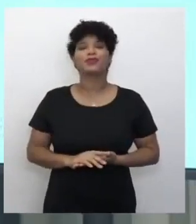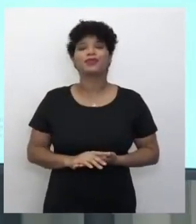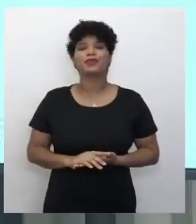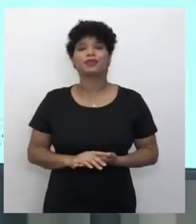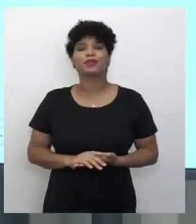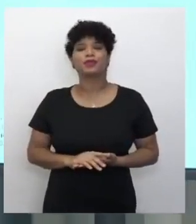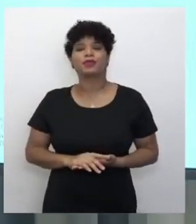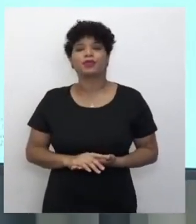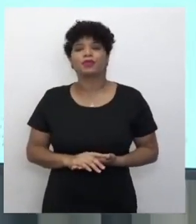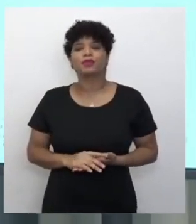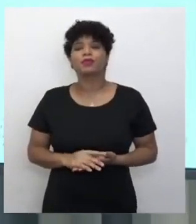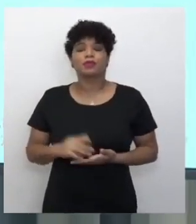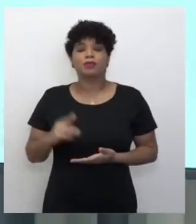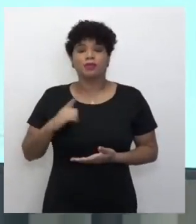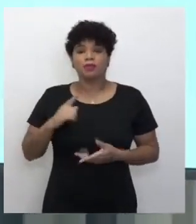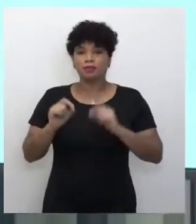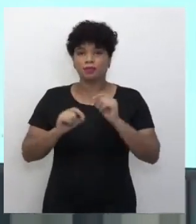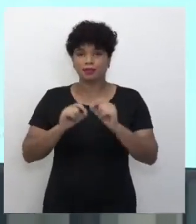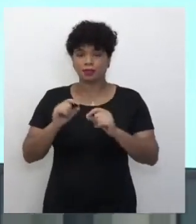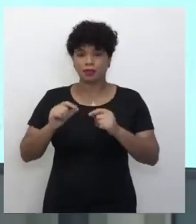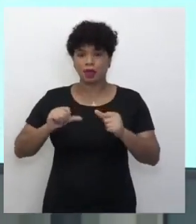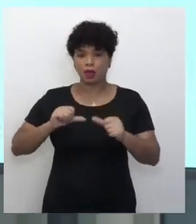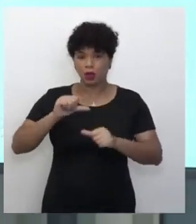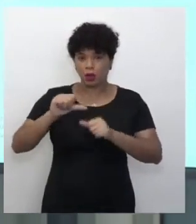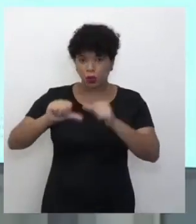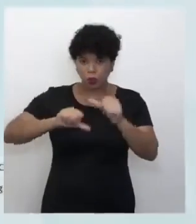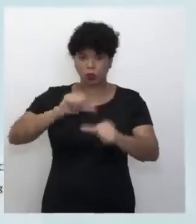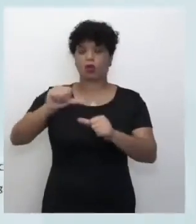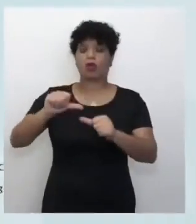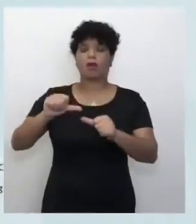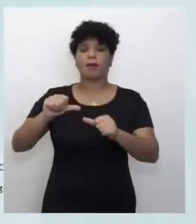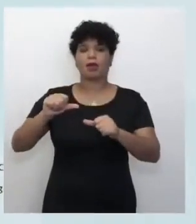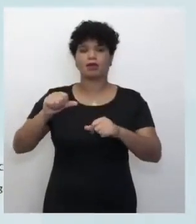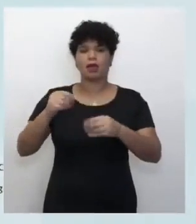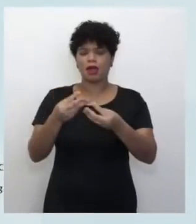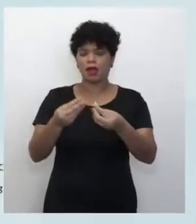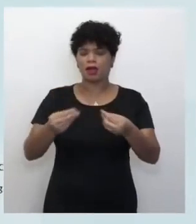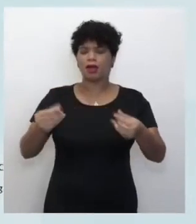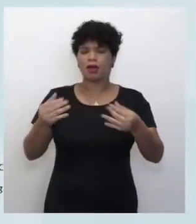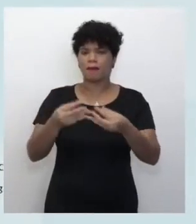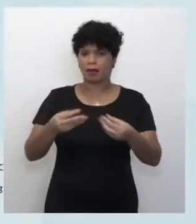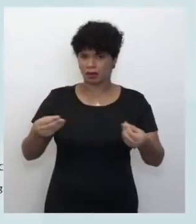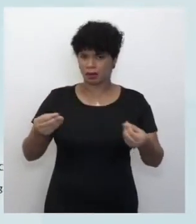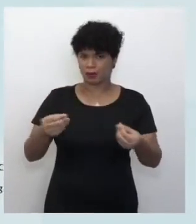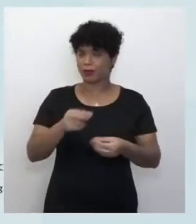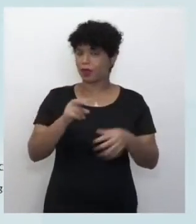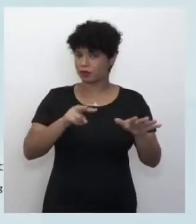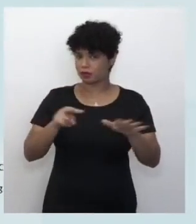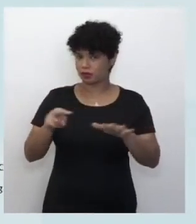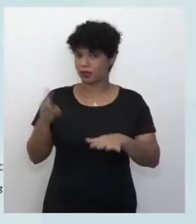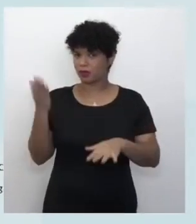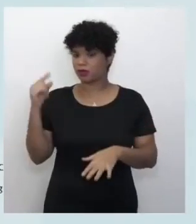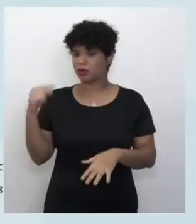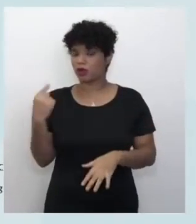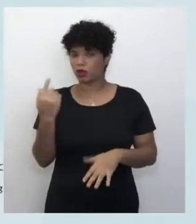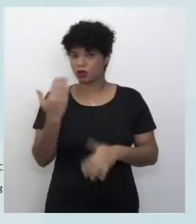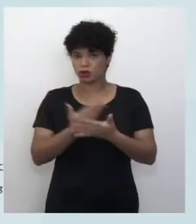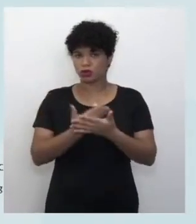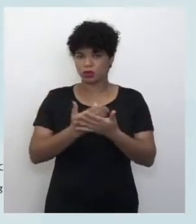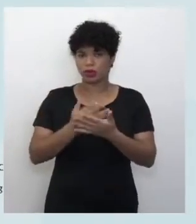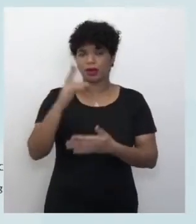Então aí nós temos transformação da matéria. Semana passada nós estávamos falando